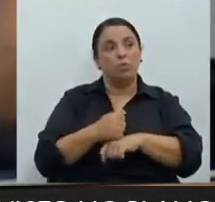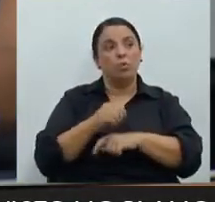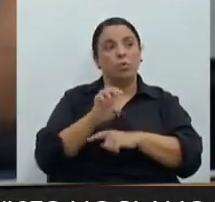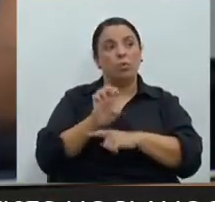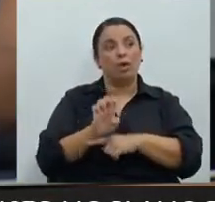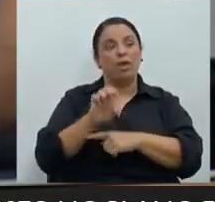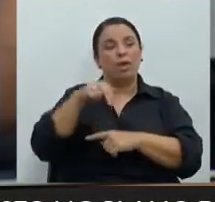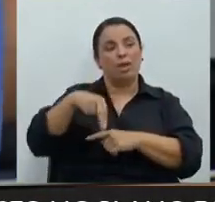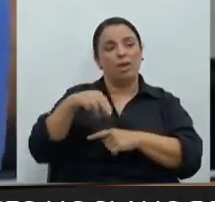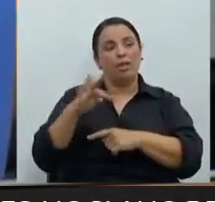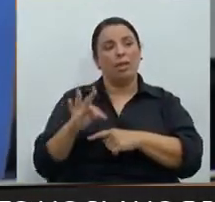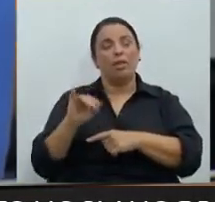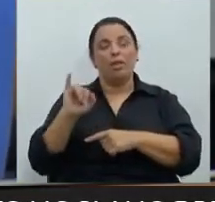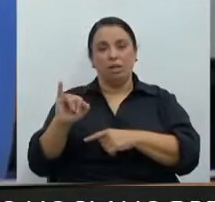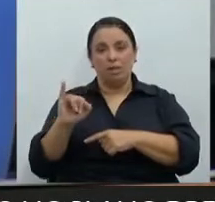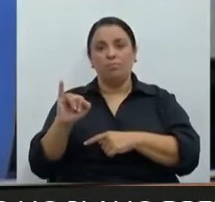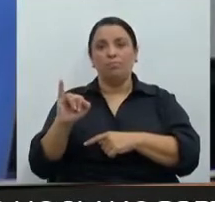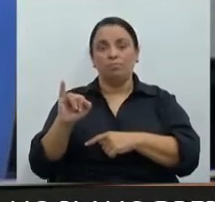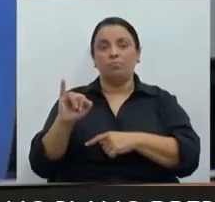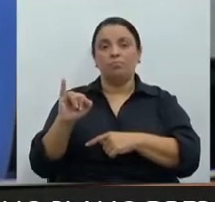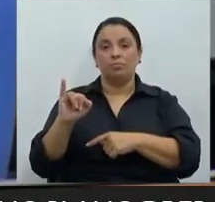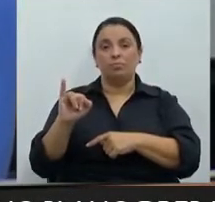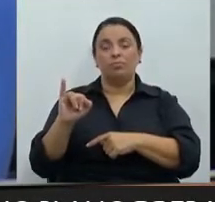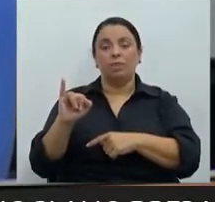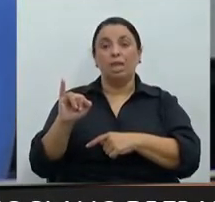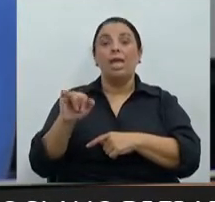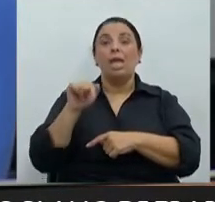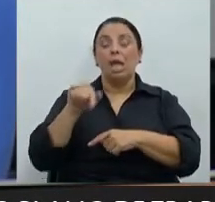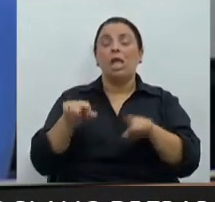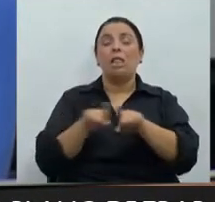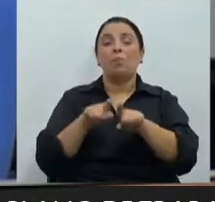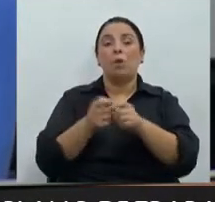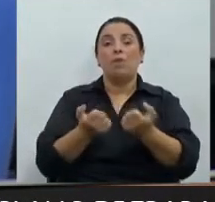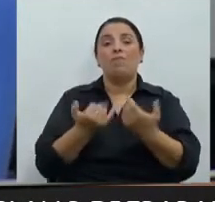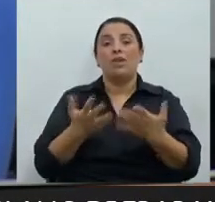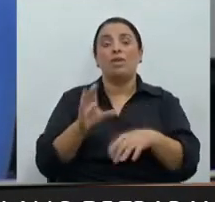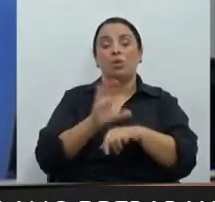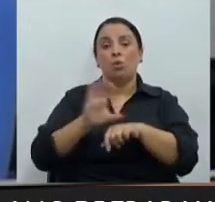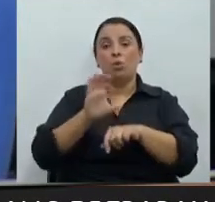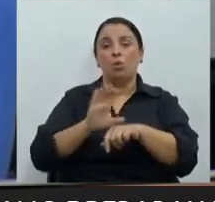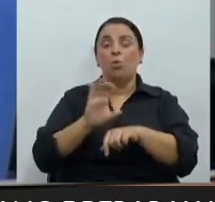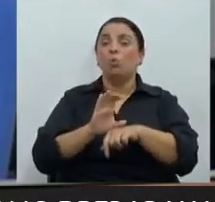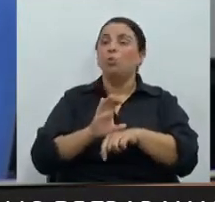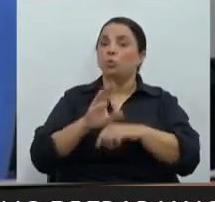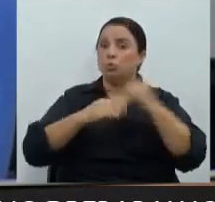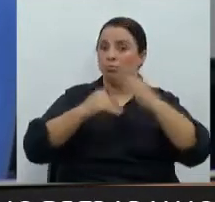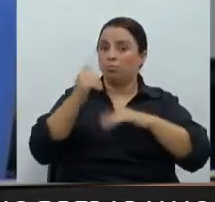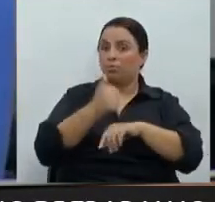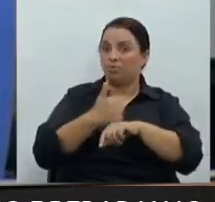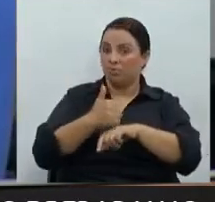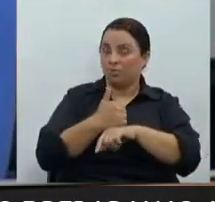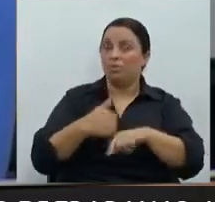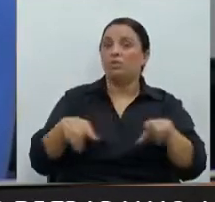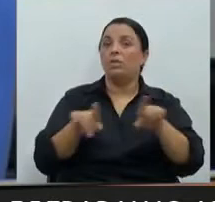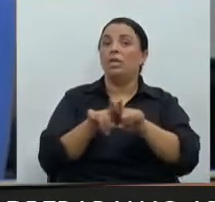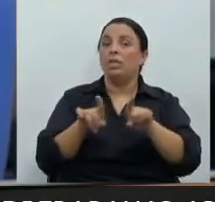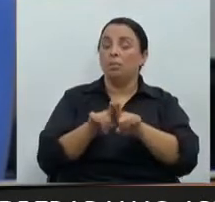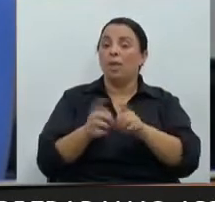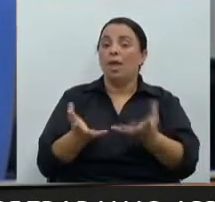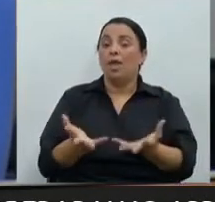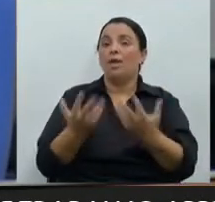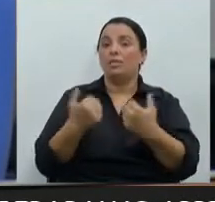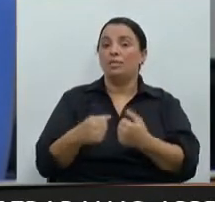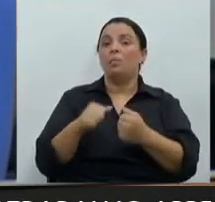Integral, ele também oferta cursos profissionalizantes e também recebem os